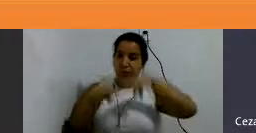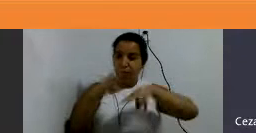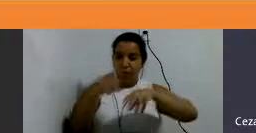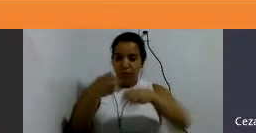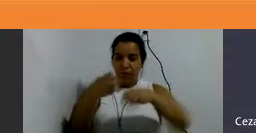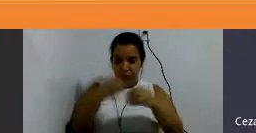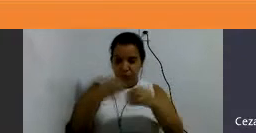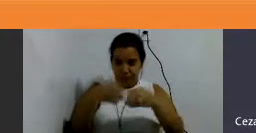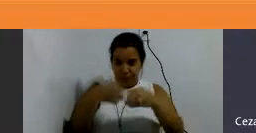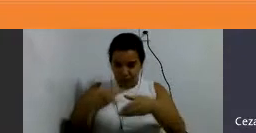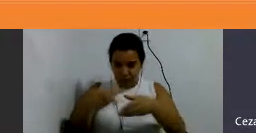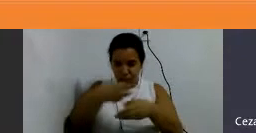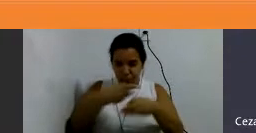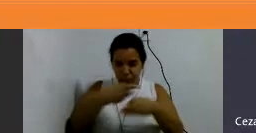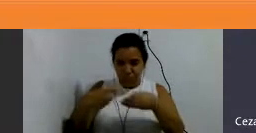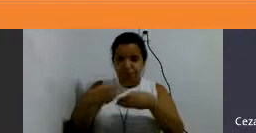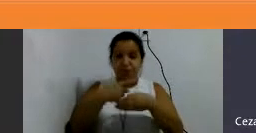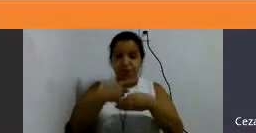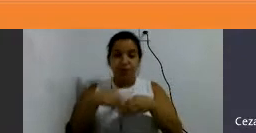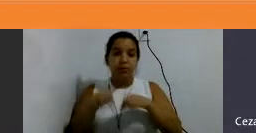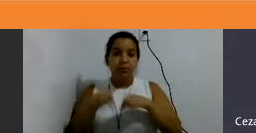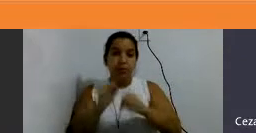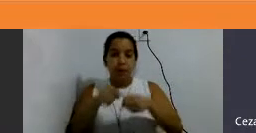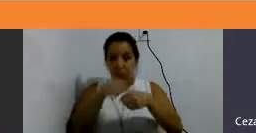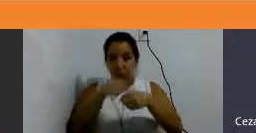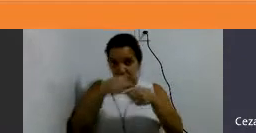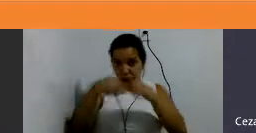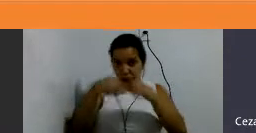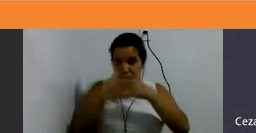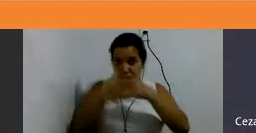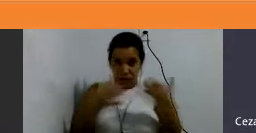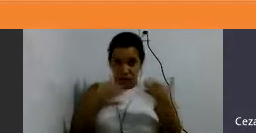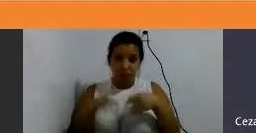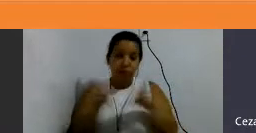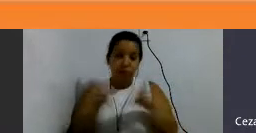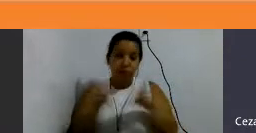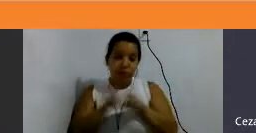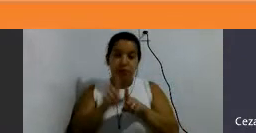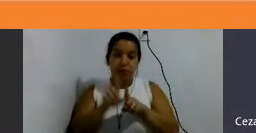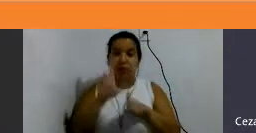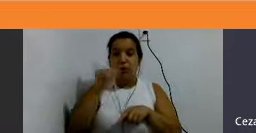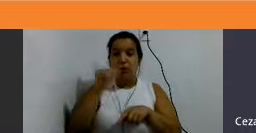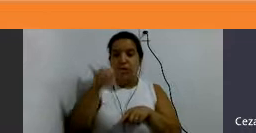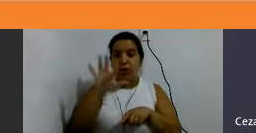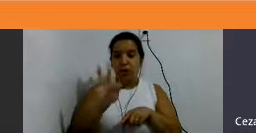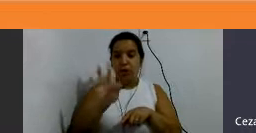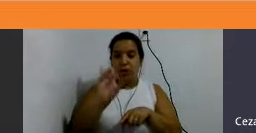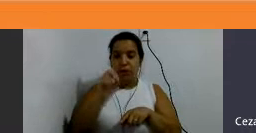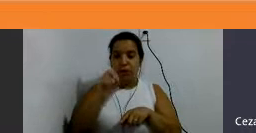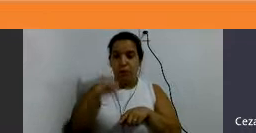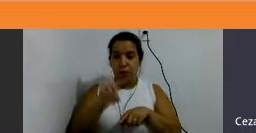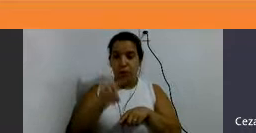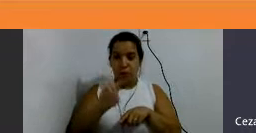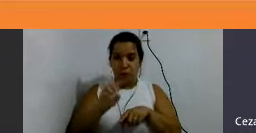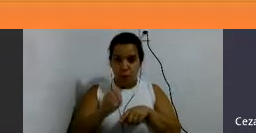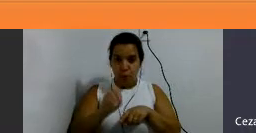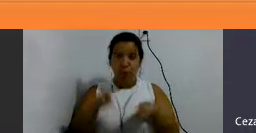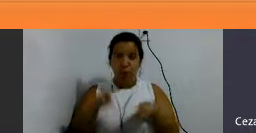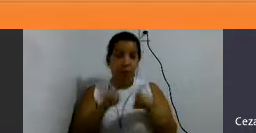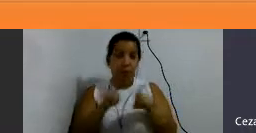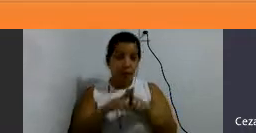de tecido ou aspirado das bordas da lesão e também de linfonodos infartados próximo à lesão, e a gente